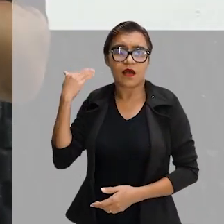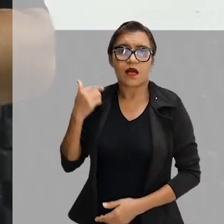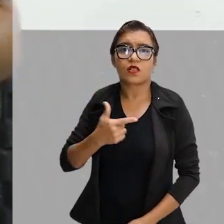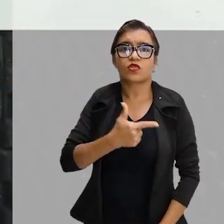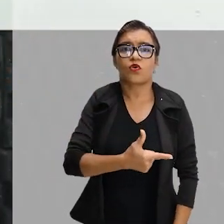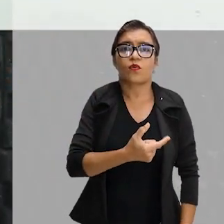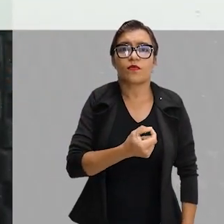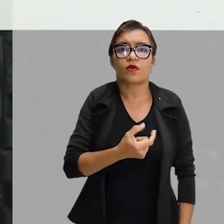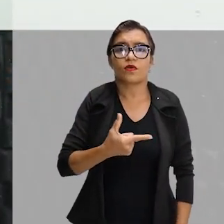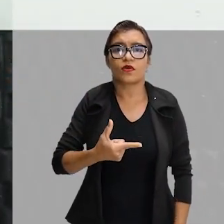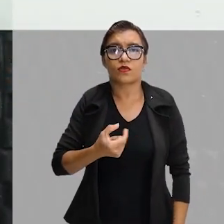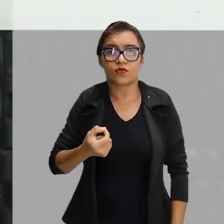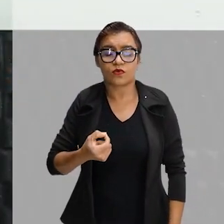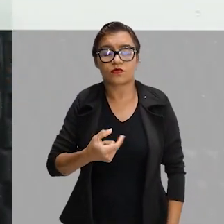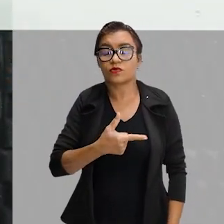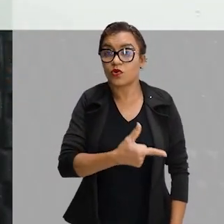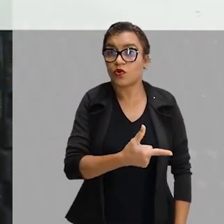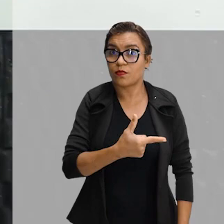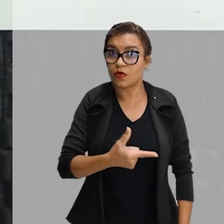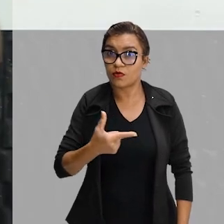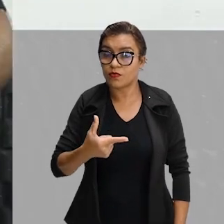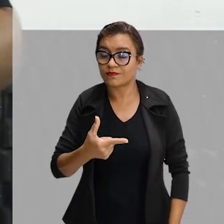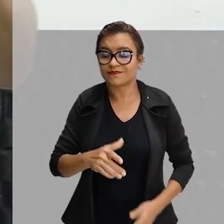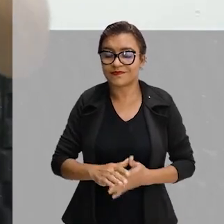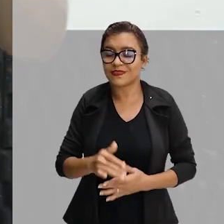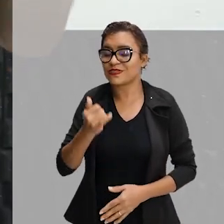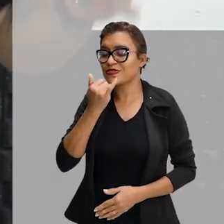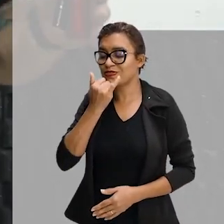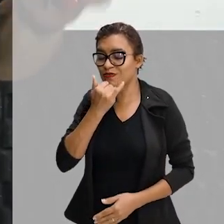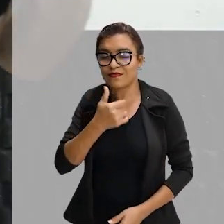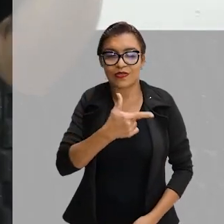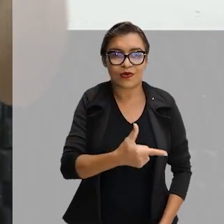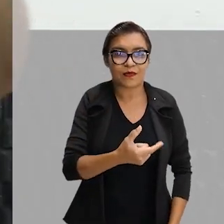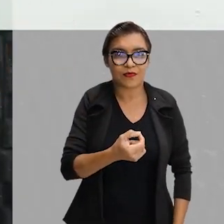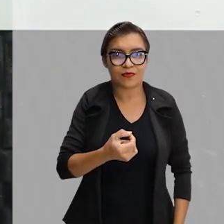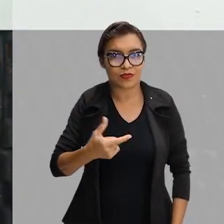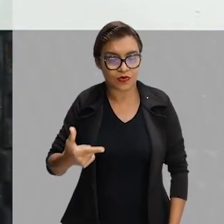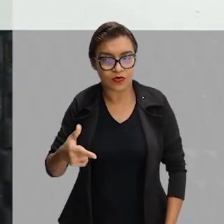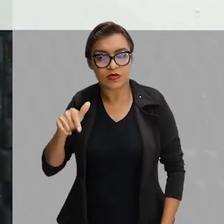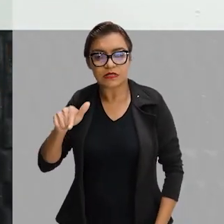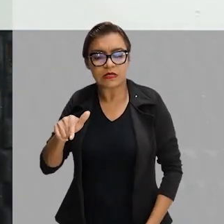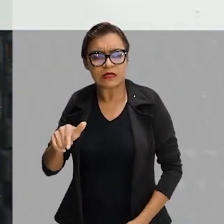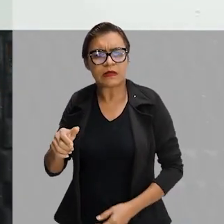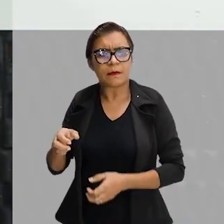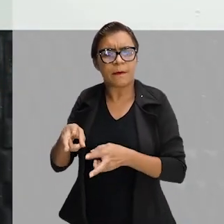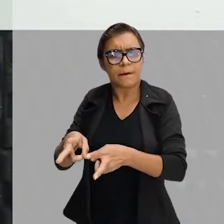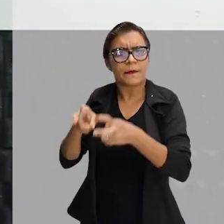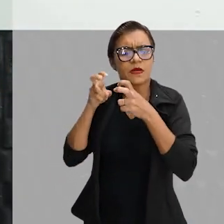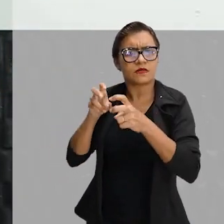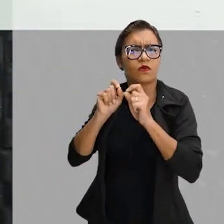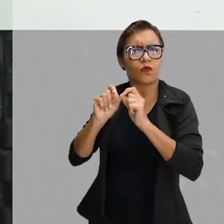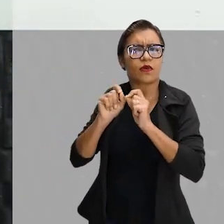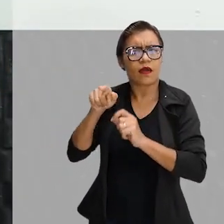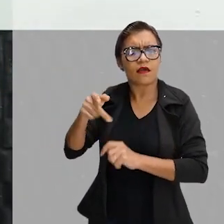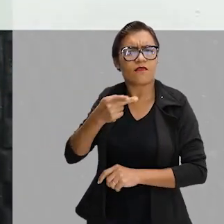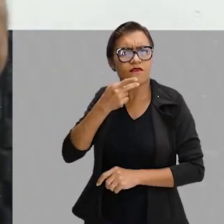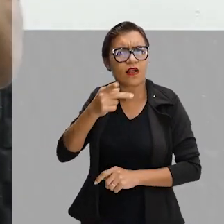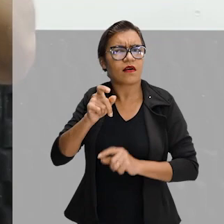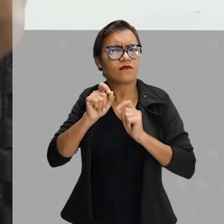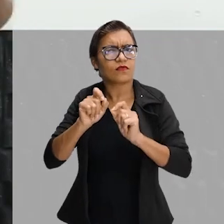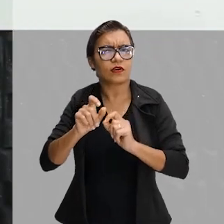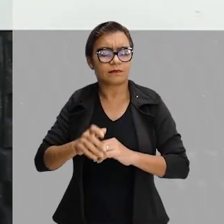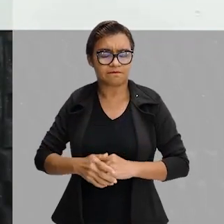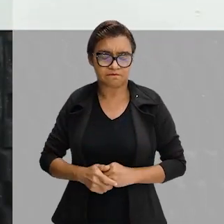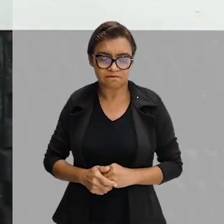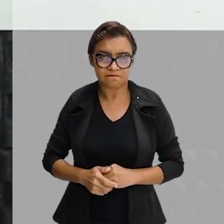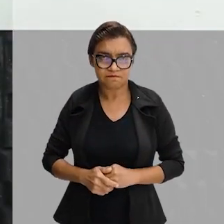ele começou a falar de países emergentes, todo o mundo dos investidores começou a prestar atenção no que ele falava. E ele dizia